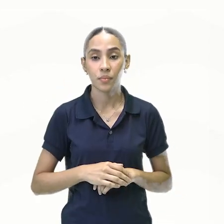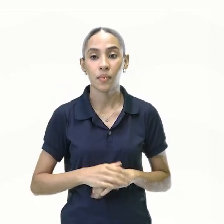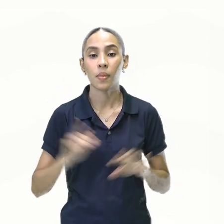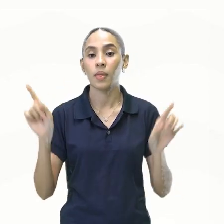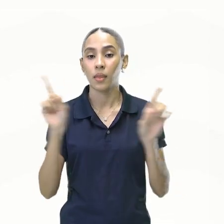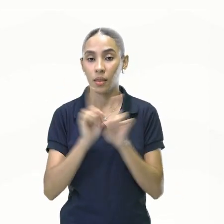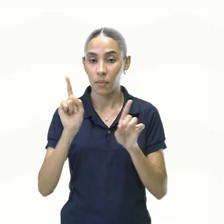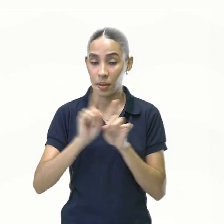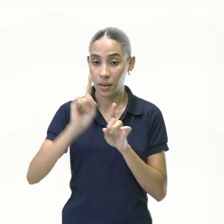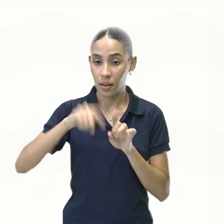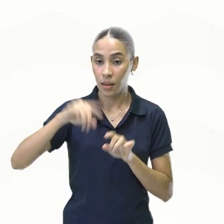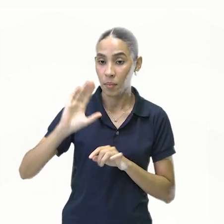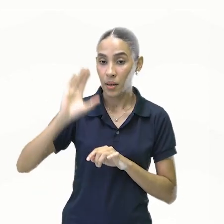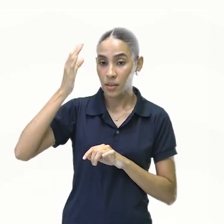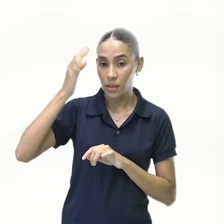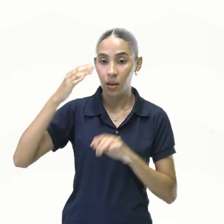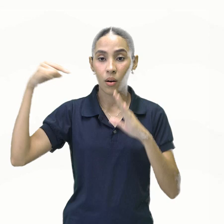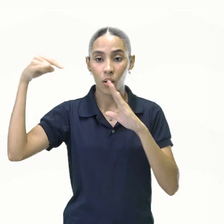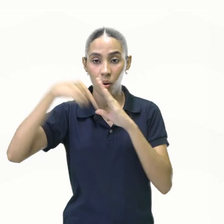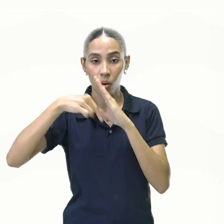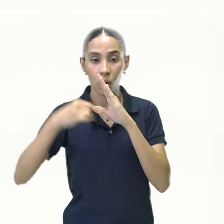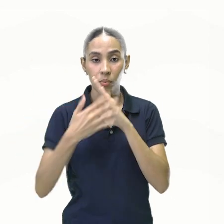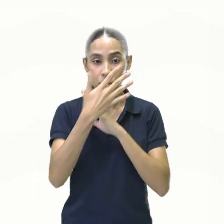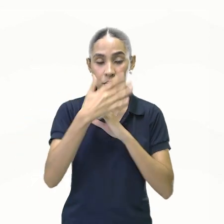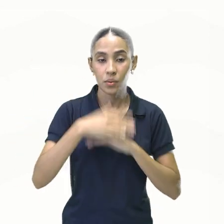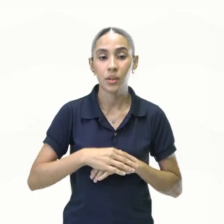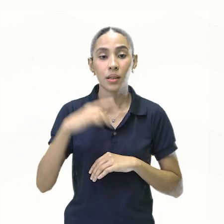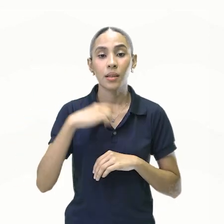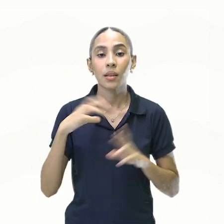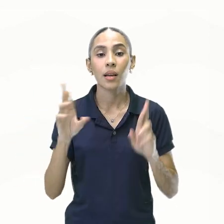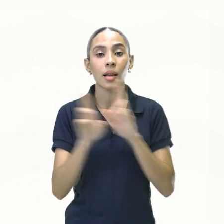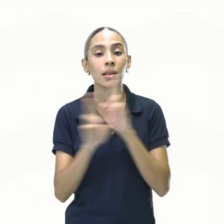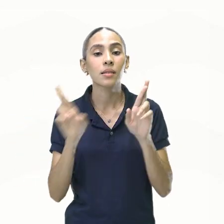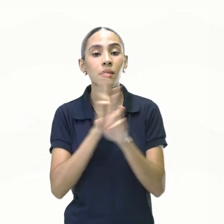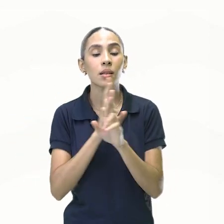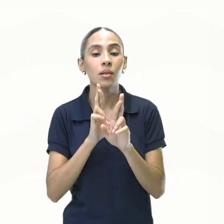luz são fenômenos ópticos